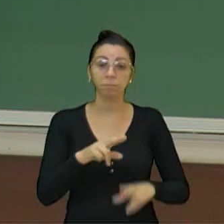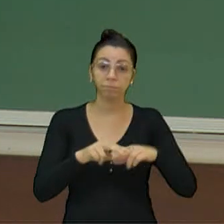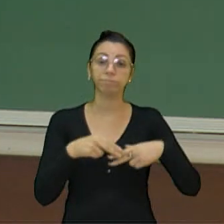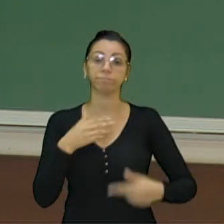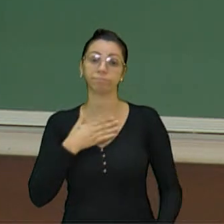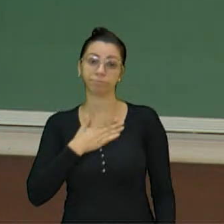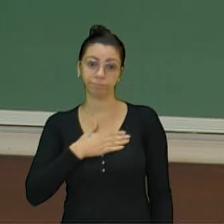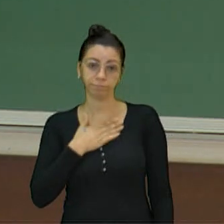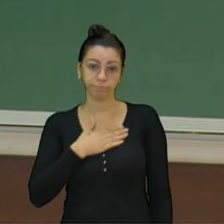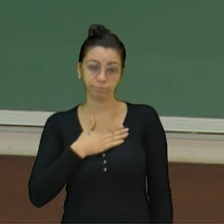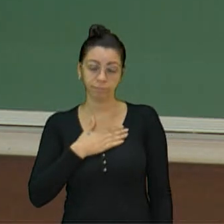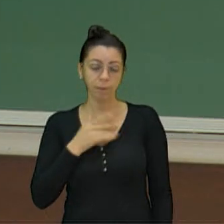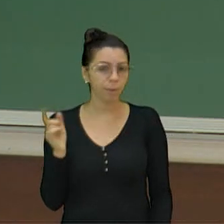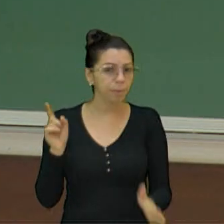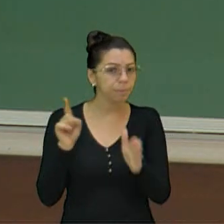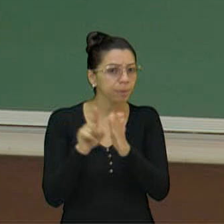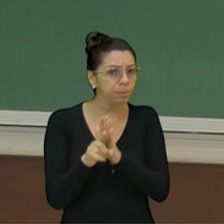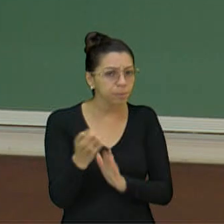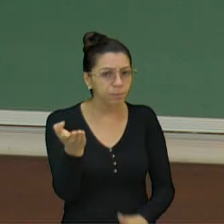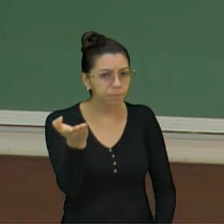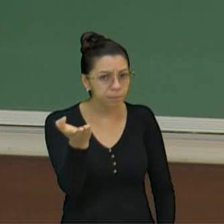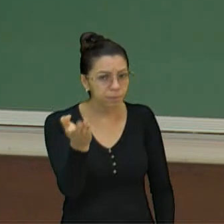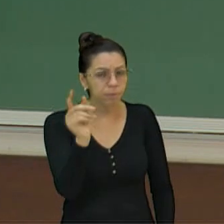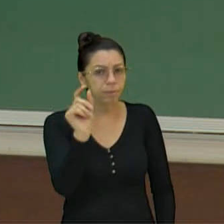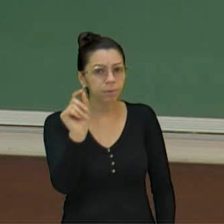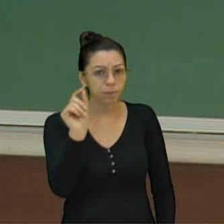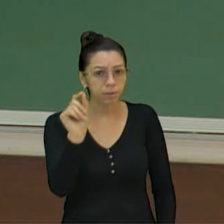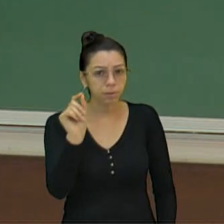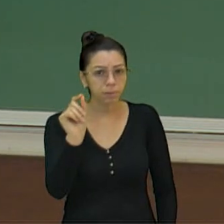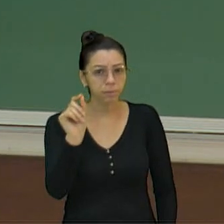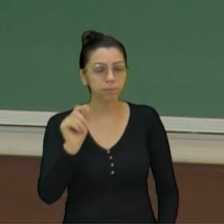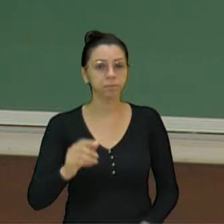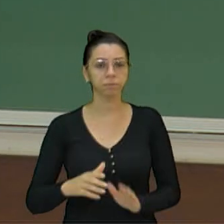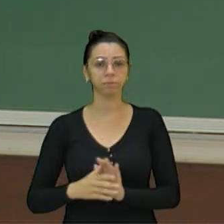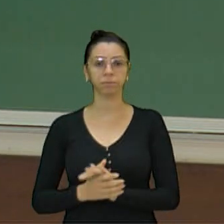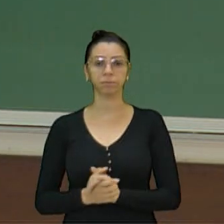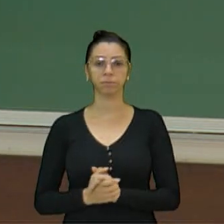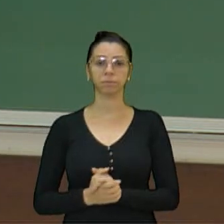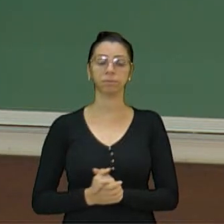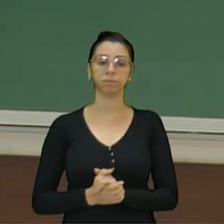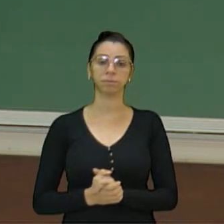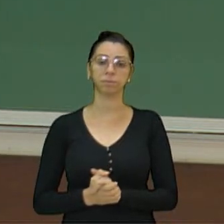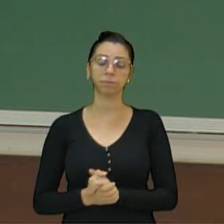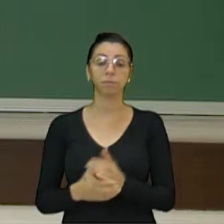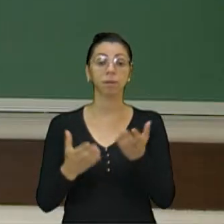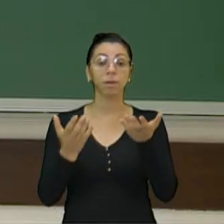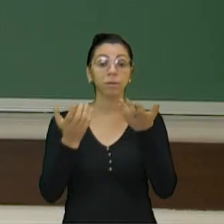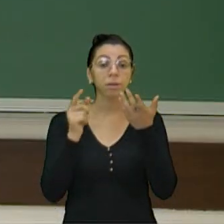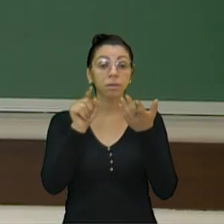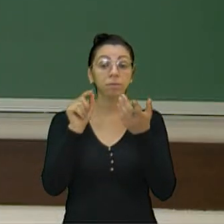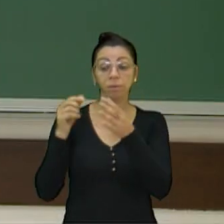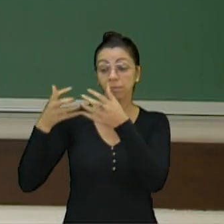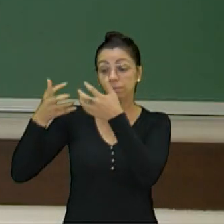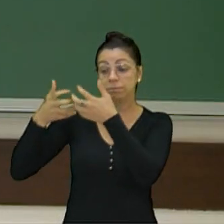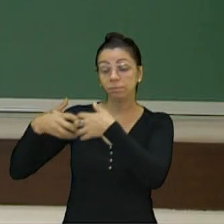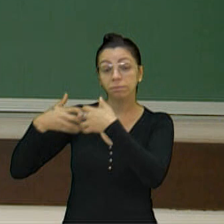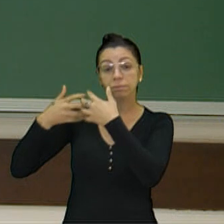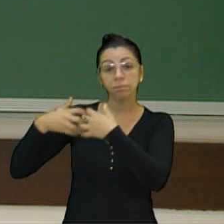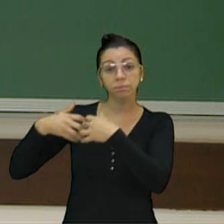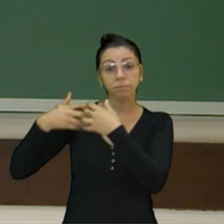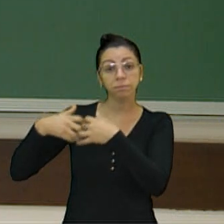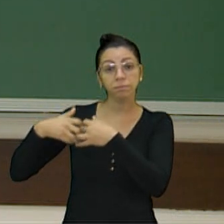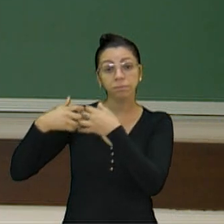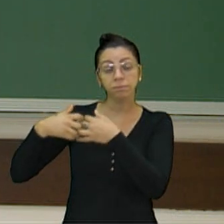para vocês, what is your favorite TV commercial and why? Queria que vocês pensassem aqui, qual é